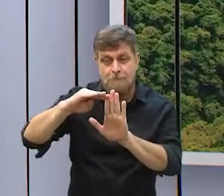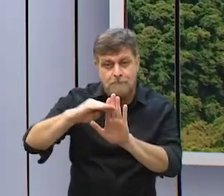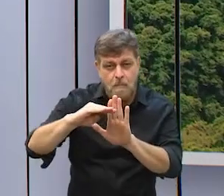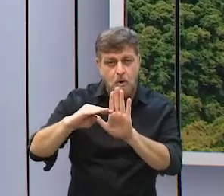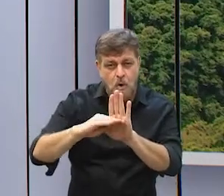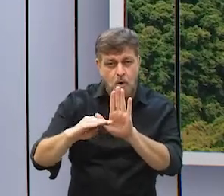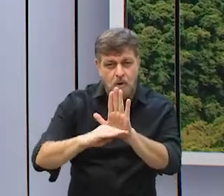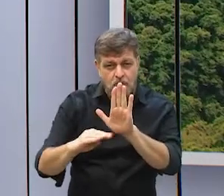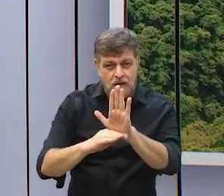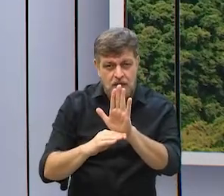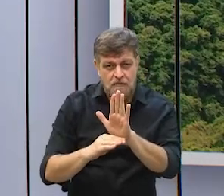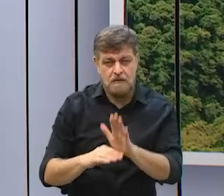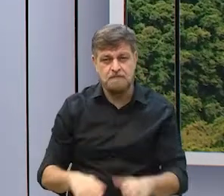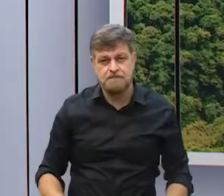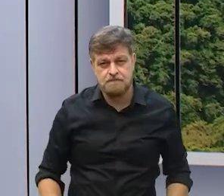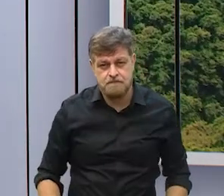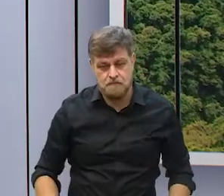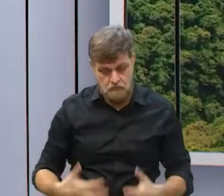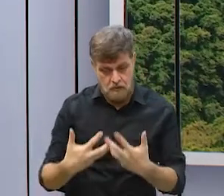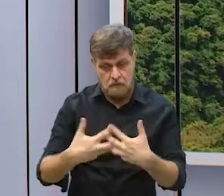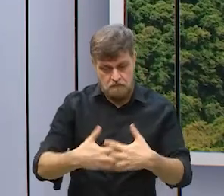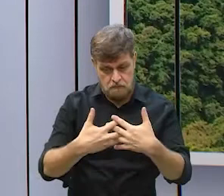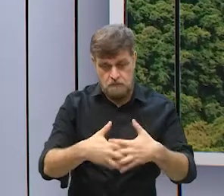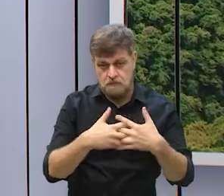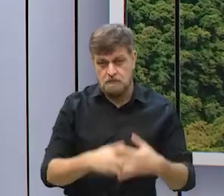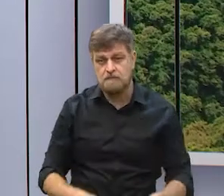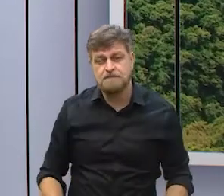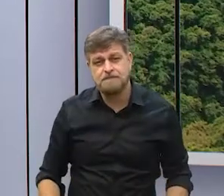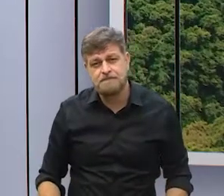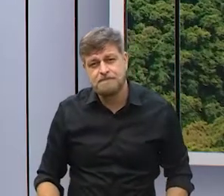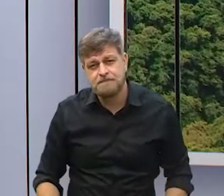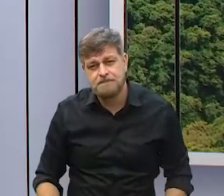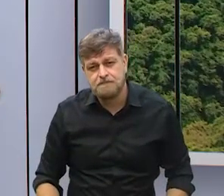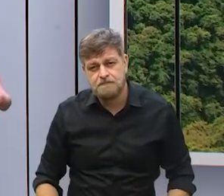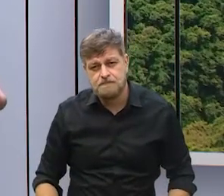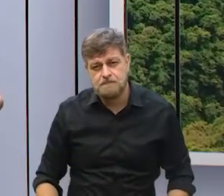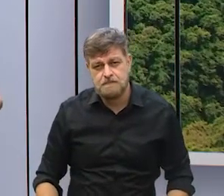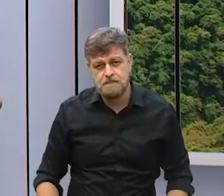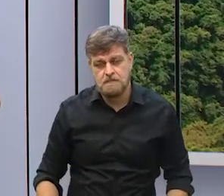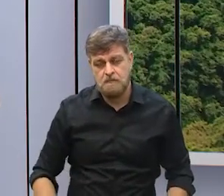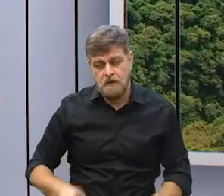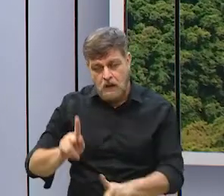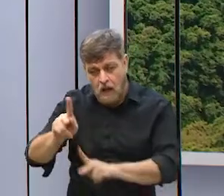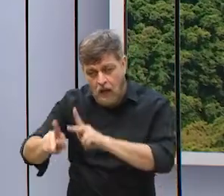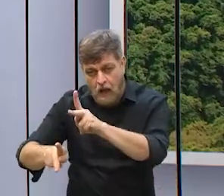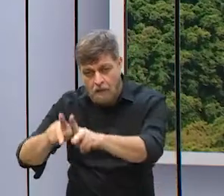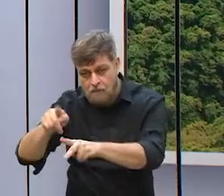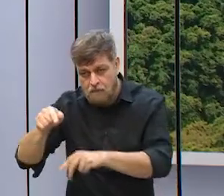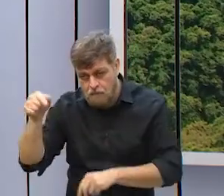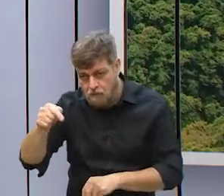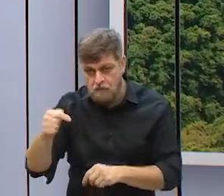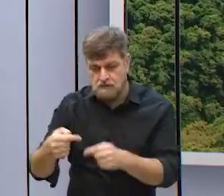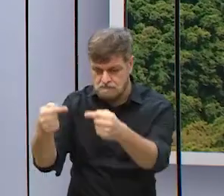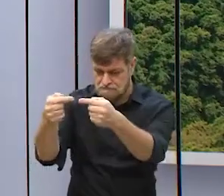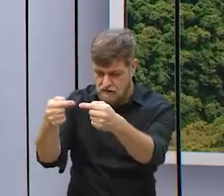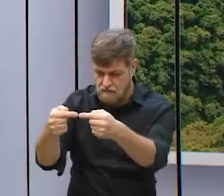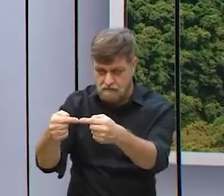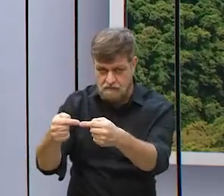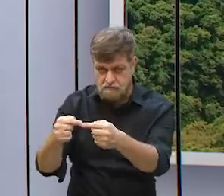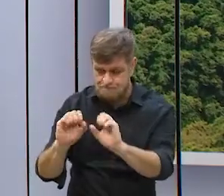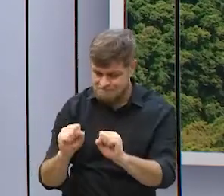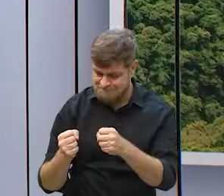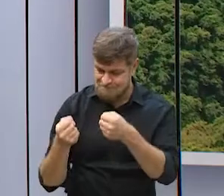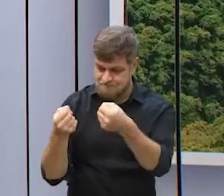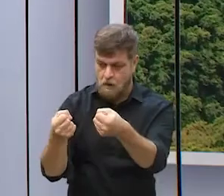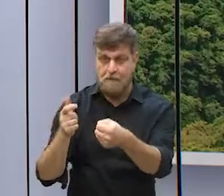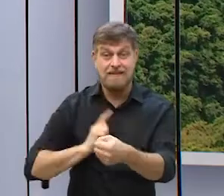entende? Consistente, tá certo? E aí, tanto a população se engaja e forma ali